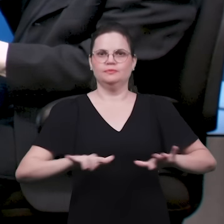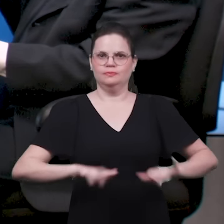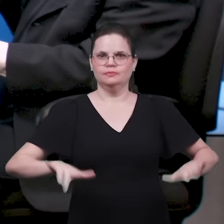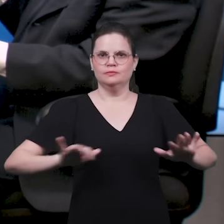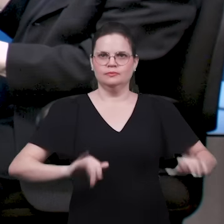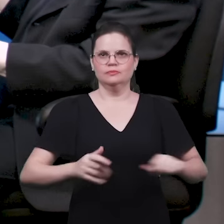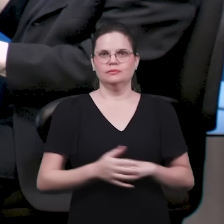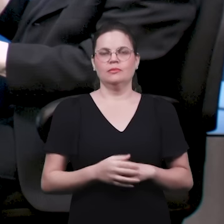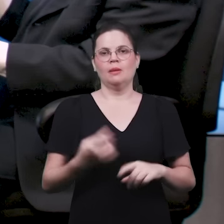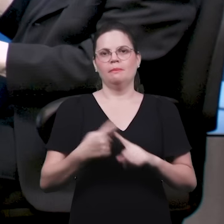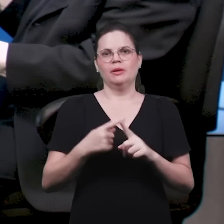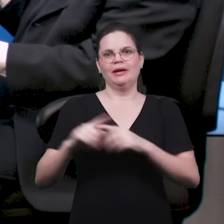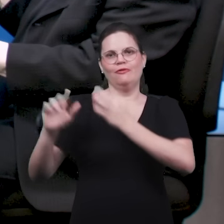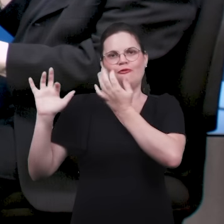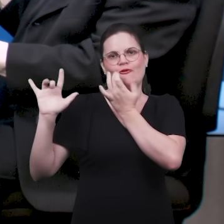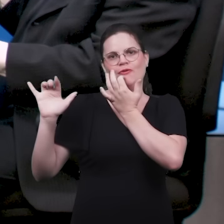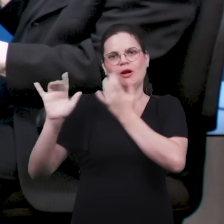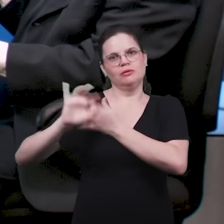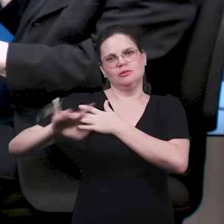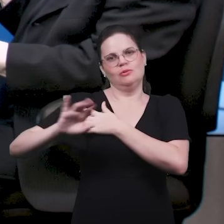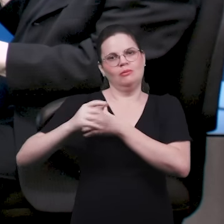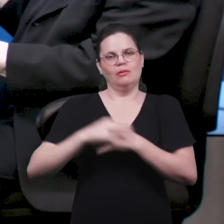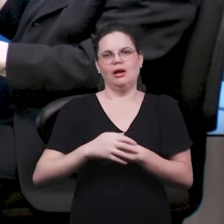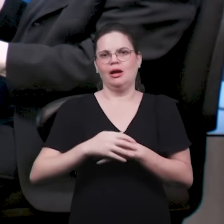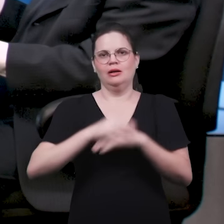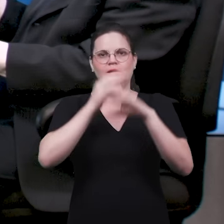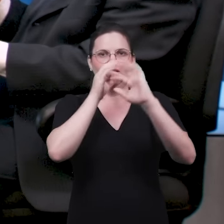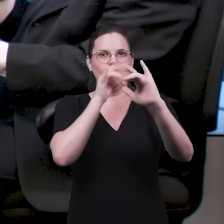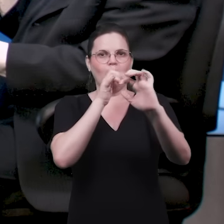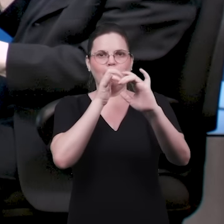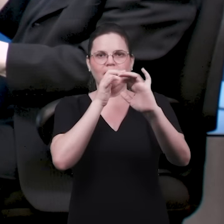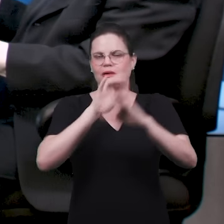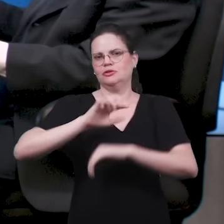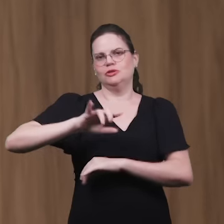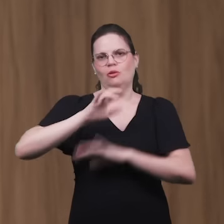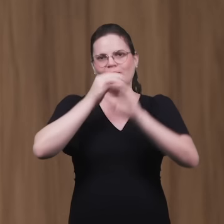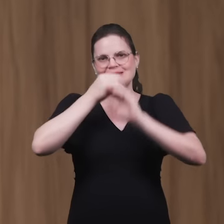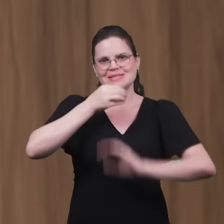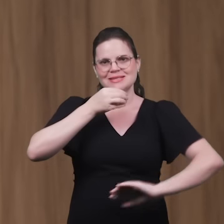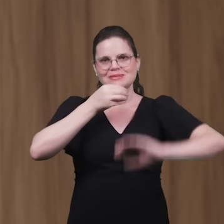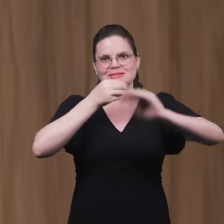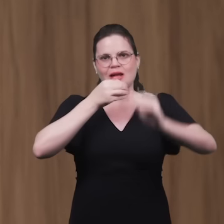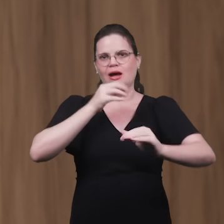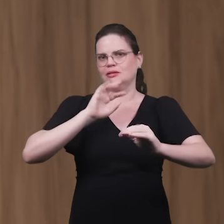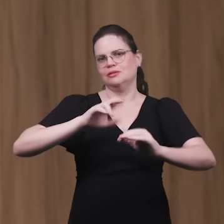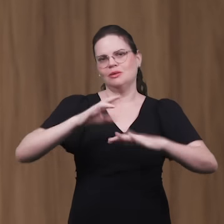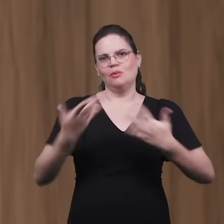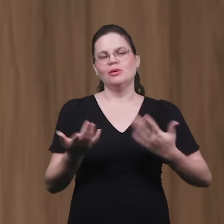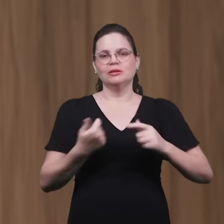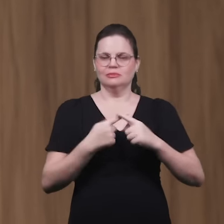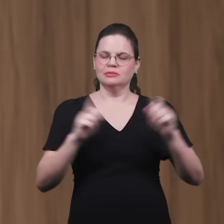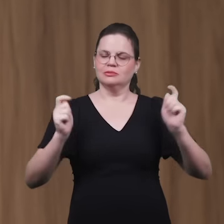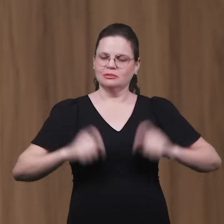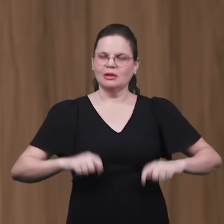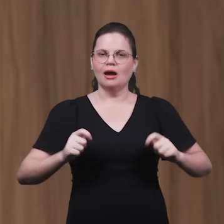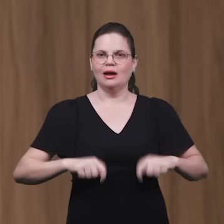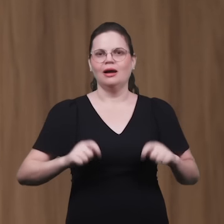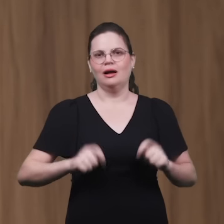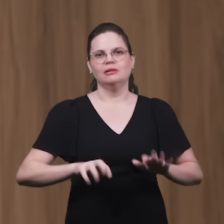né? Não é uma flauta, não é um trompete, não é um saxofone. Então é algo que ele